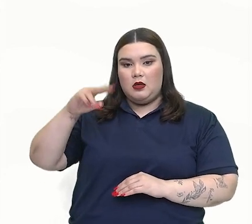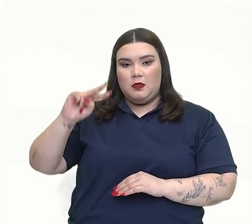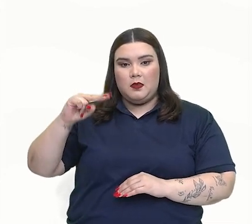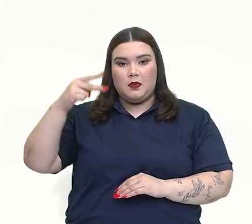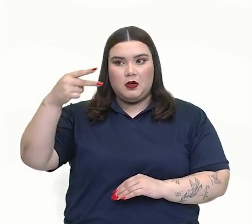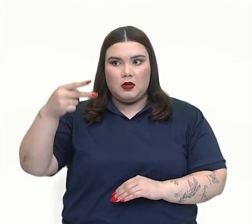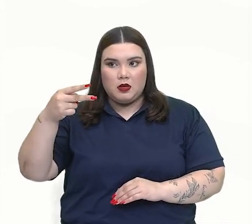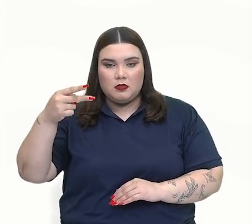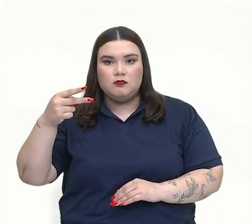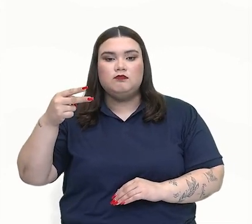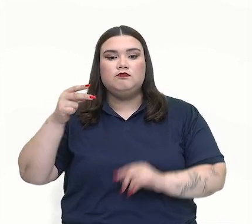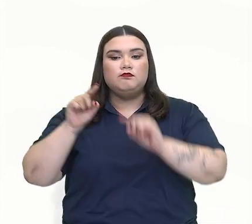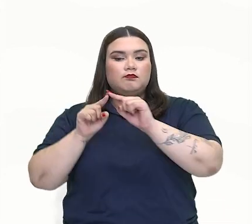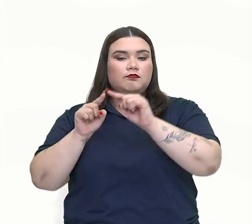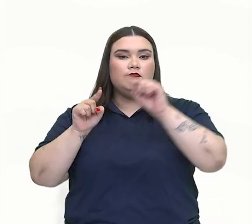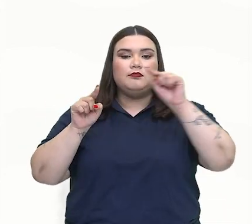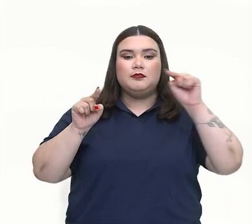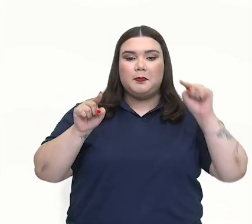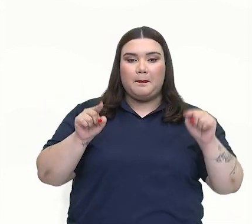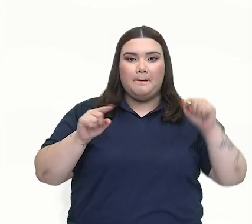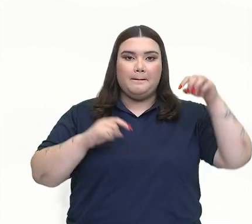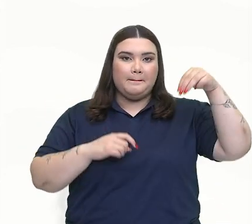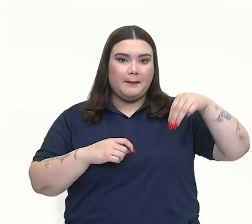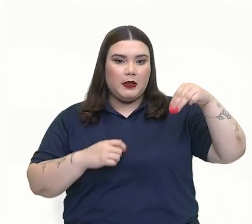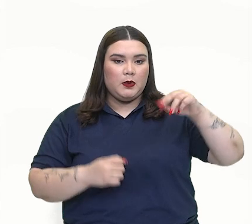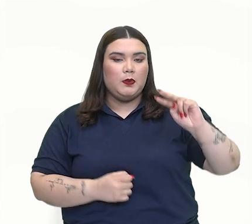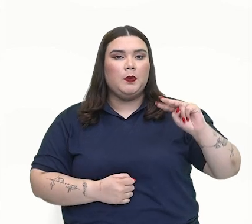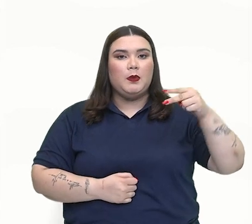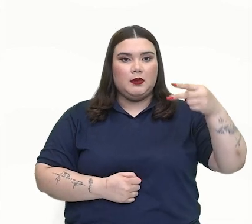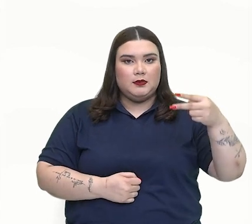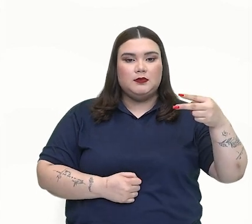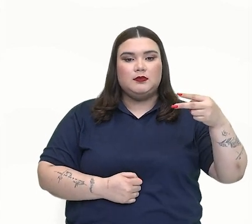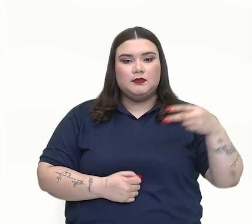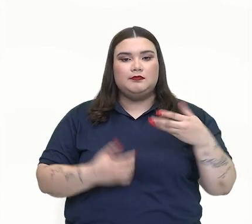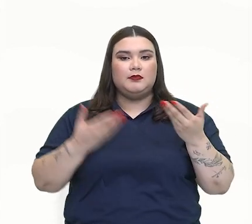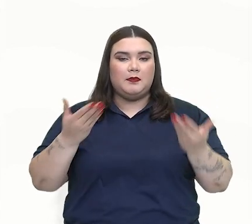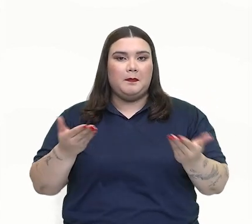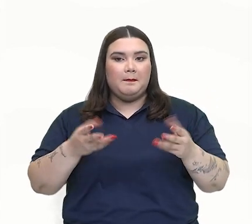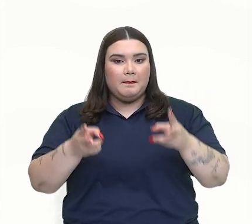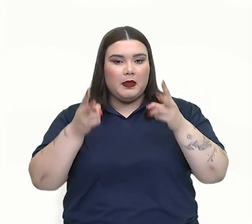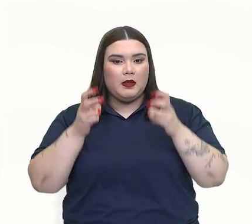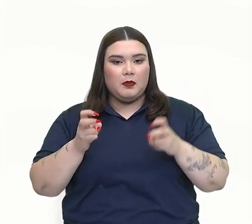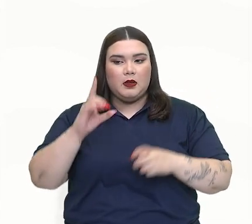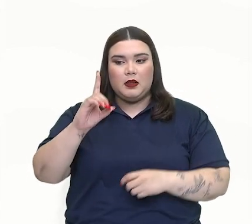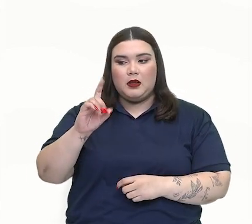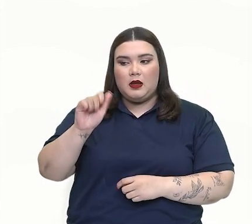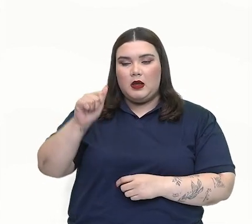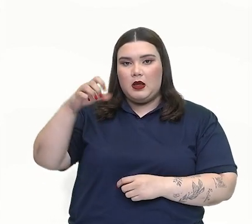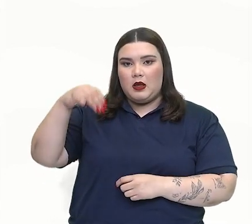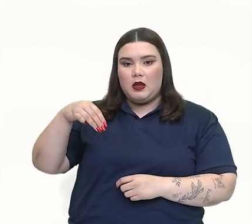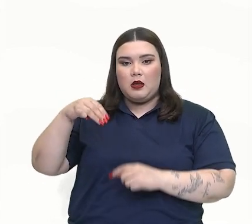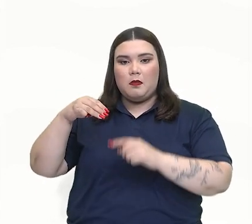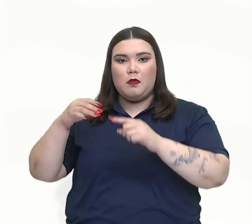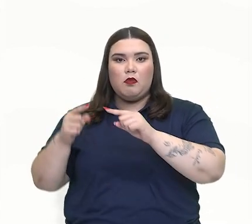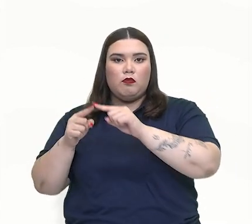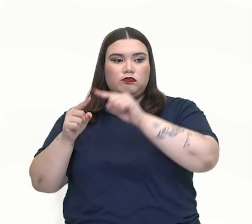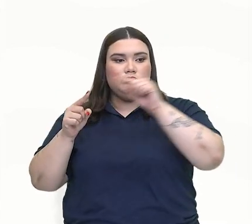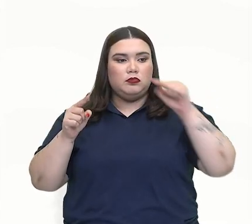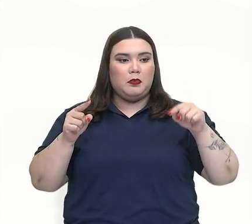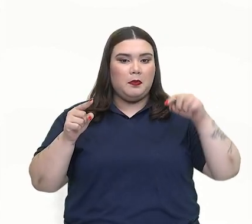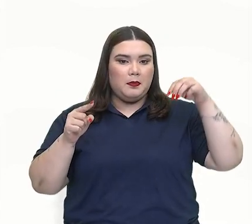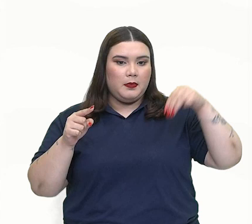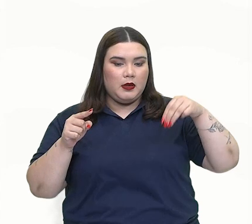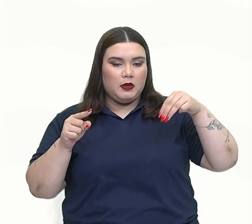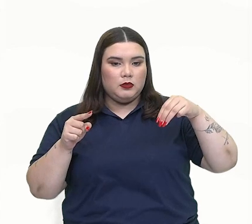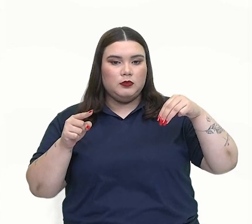quadrado, quero ir para metro quadrado, está aqui do lado. Então eu vou sair de decâmetro e vou para